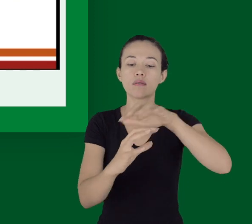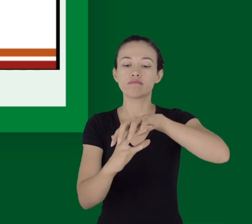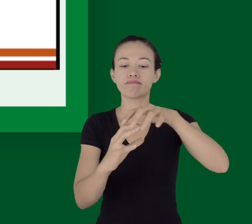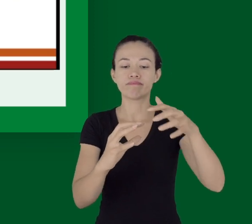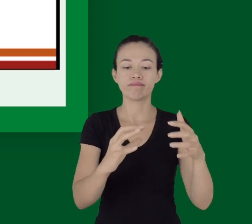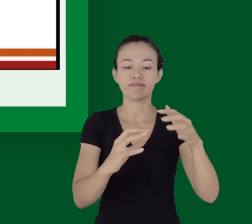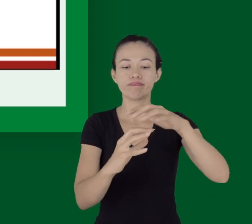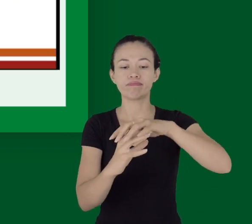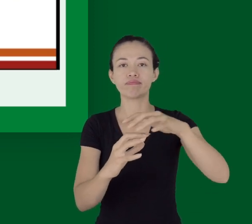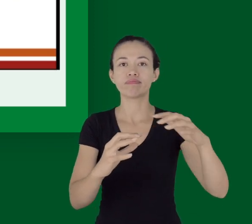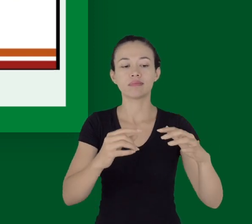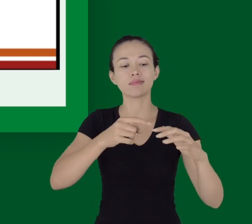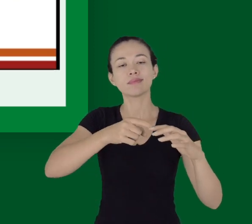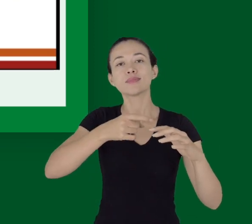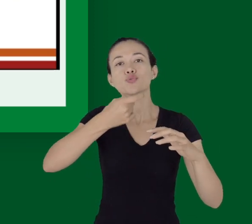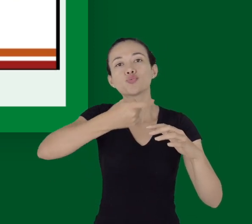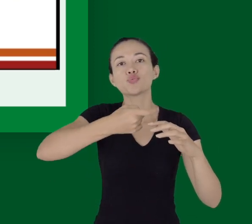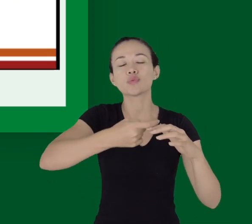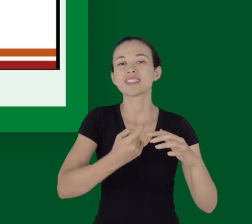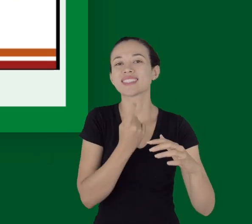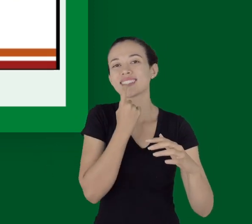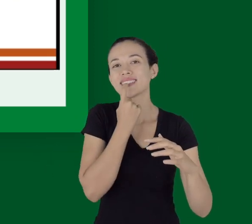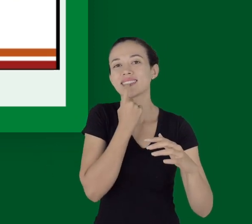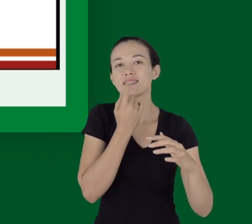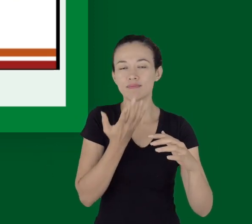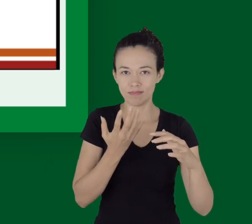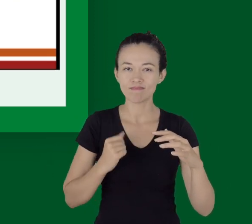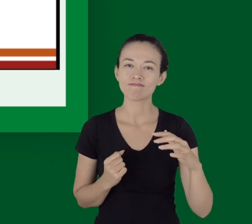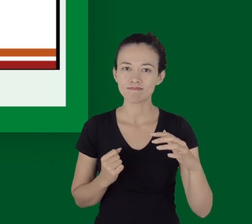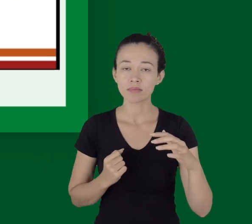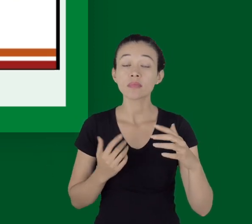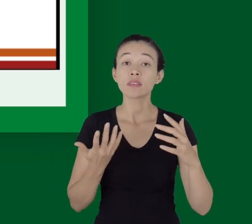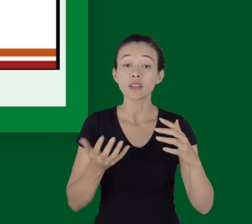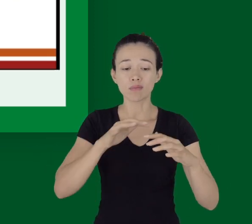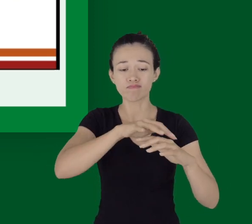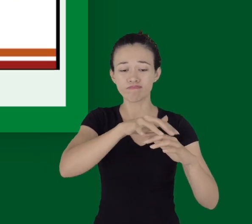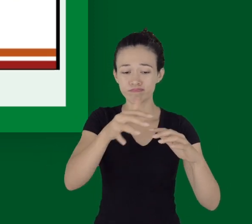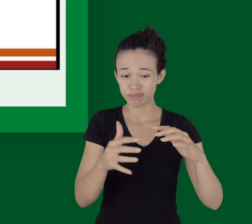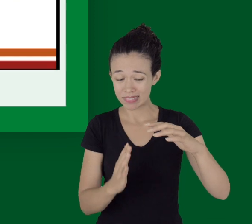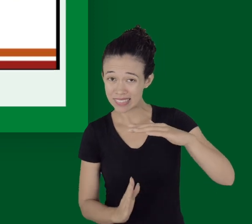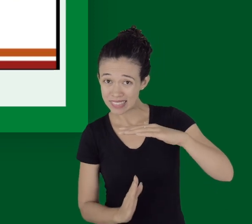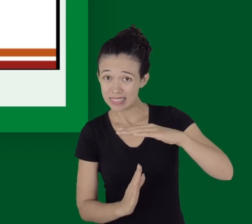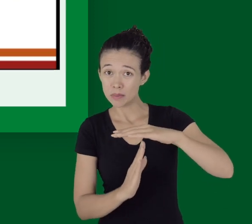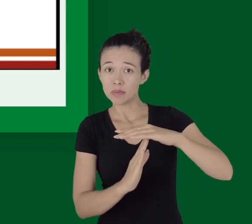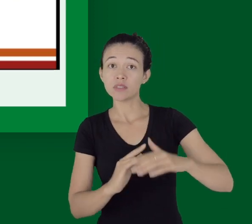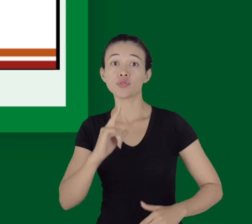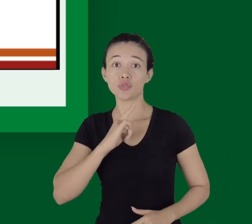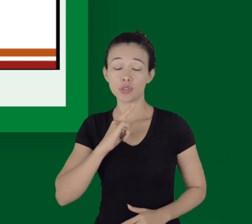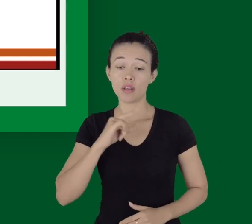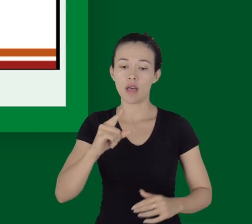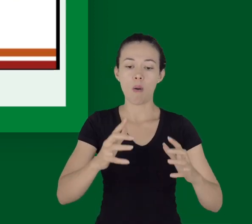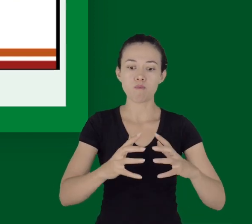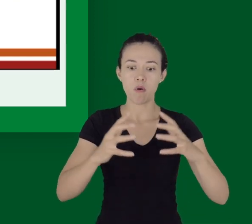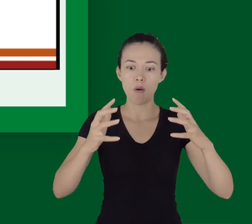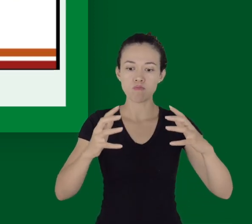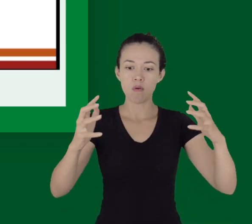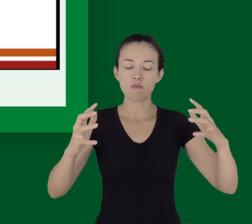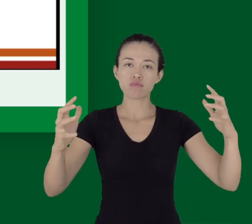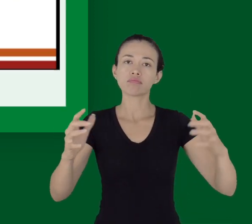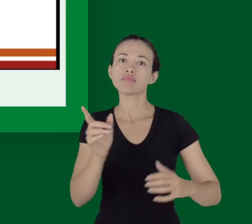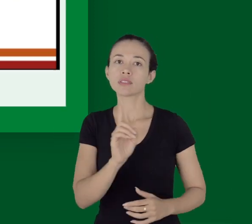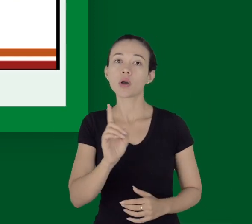tem essa rigidez, ela tem essa limitação por conta do arcabouço ósseo. Então, se eu tenho essa limitação, o